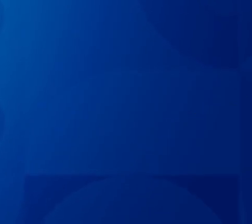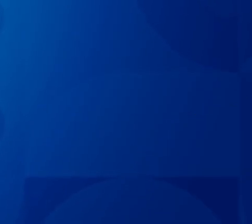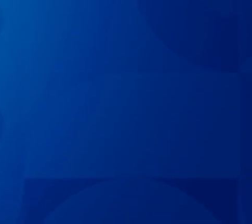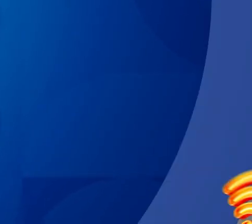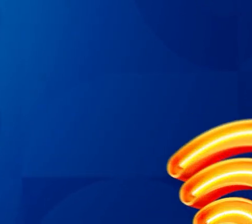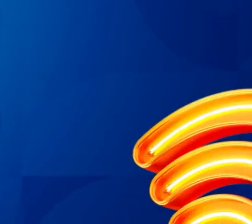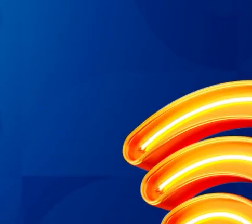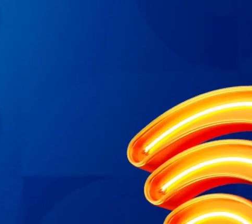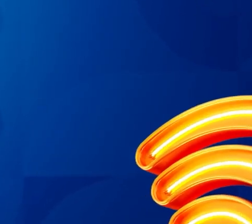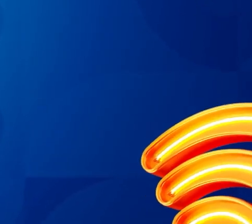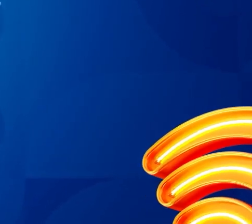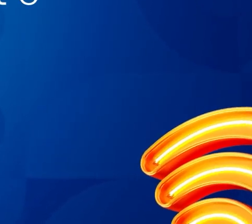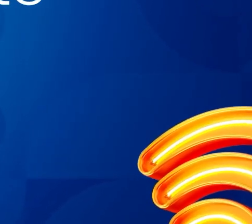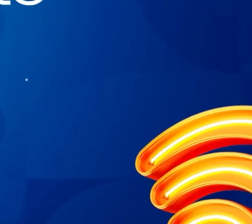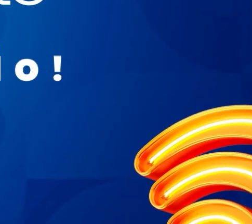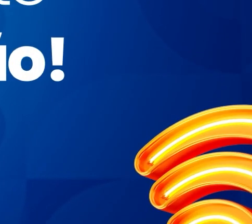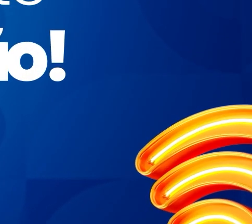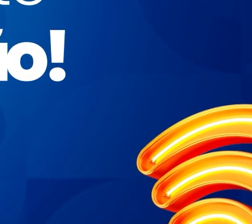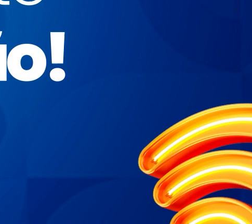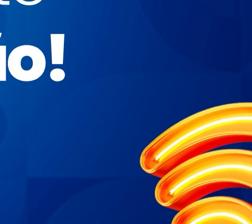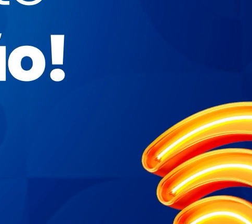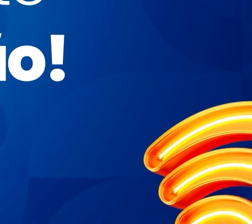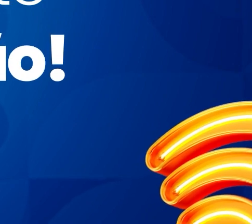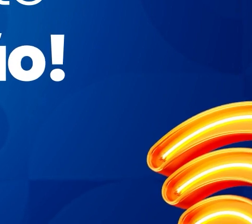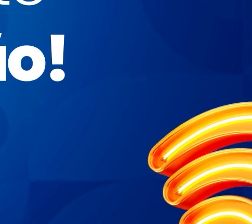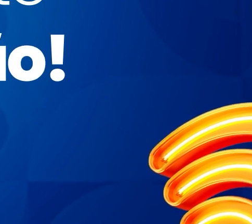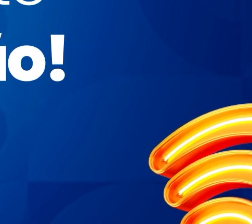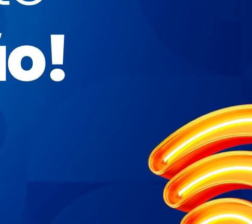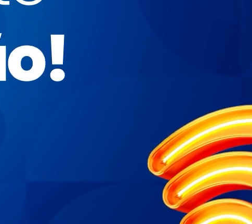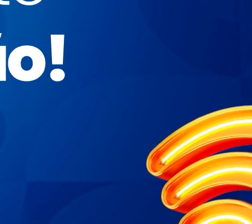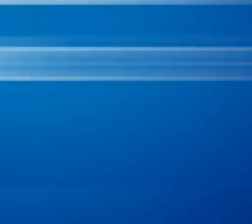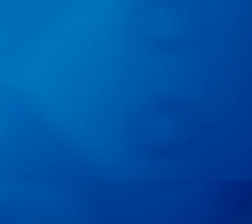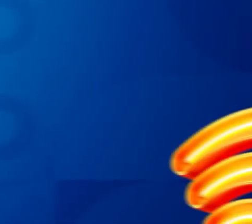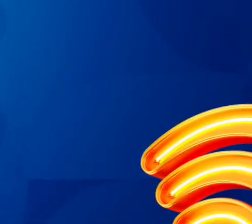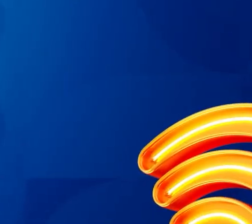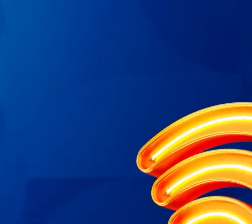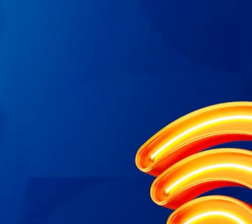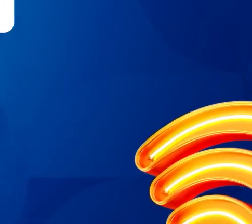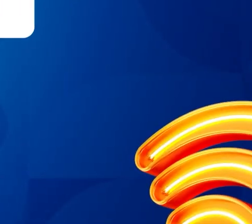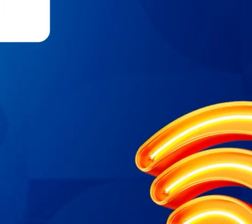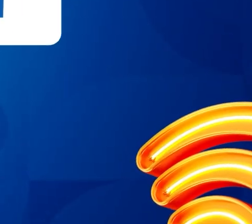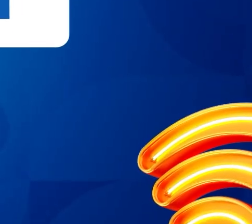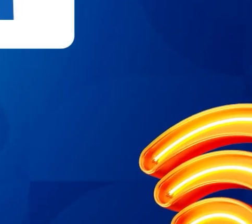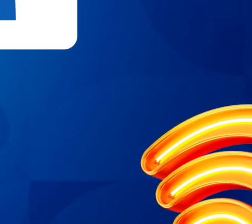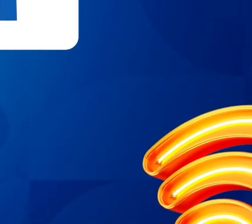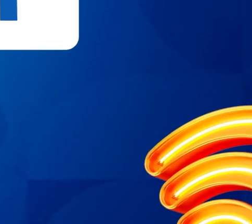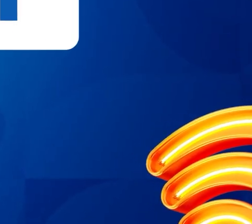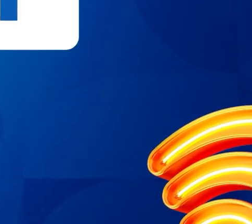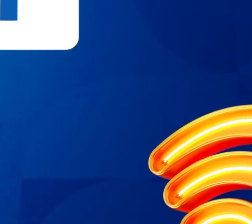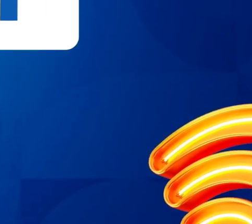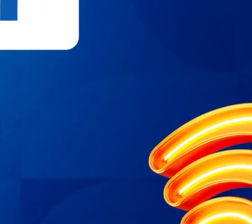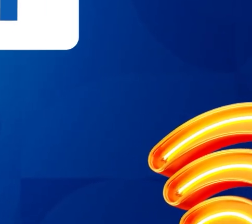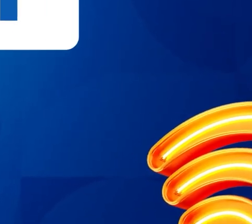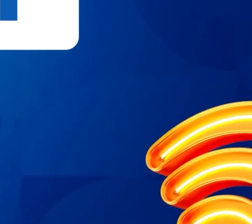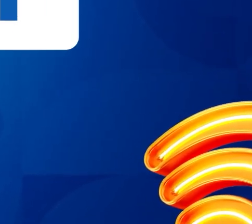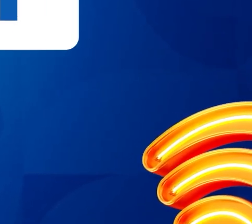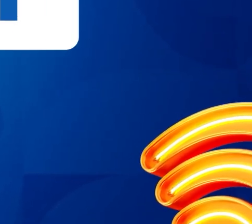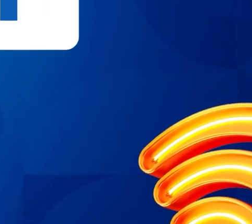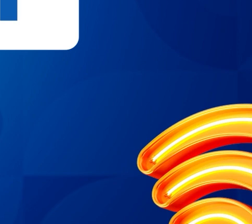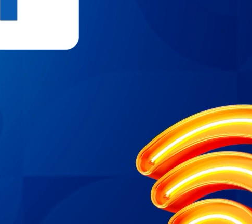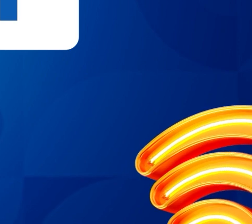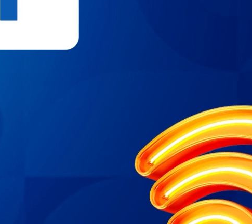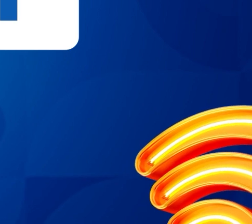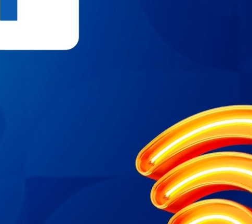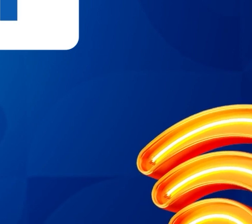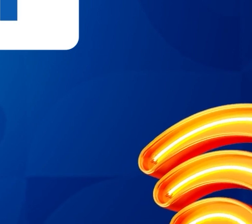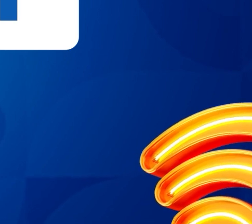conexão. A Sol Provedor tem o melhor suporte técnico da região. Basta ligar ou mandar mensagem via WhatsApp para o número